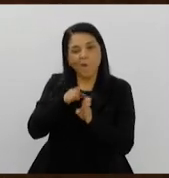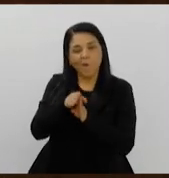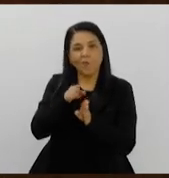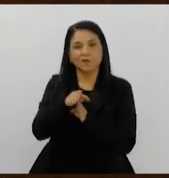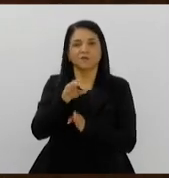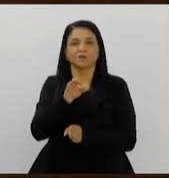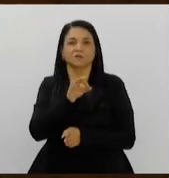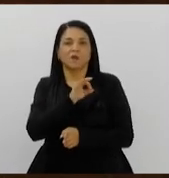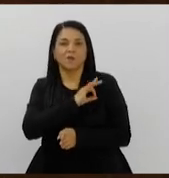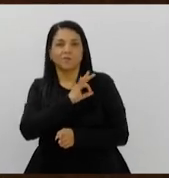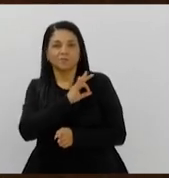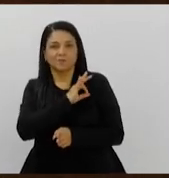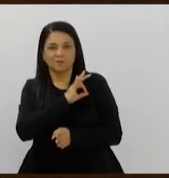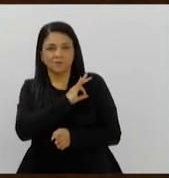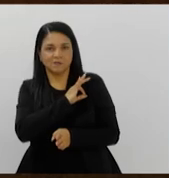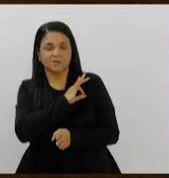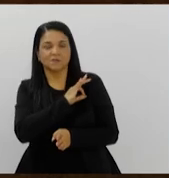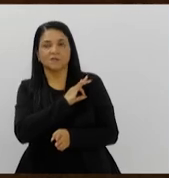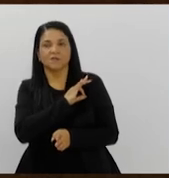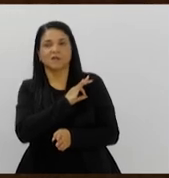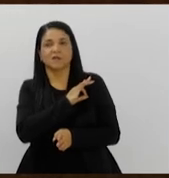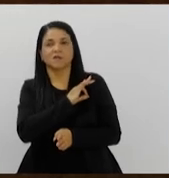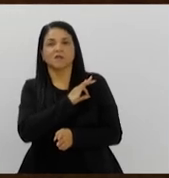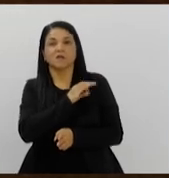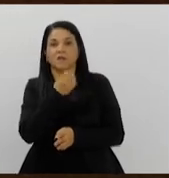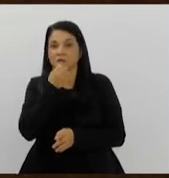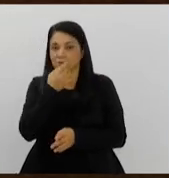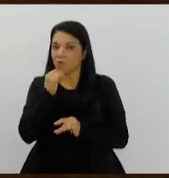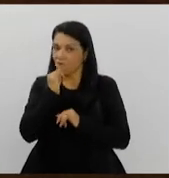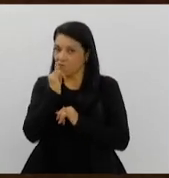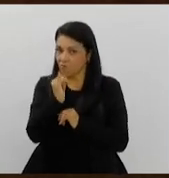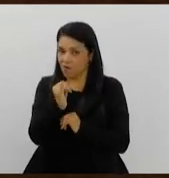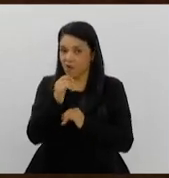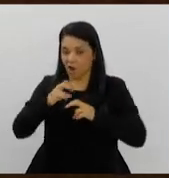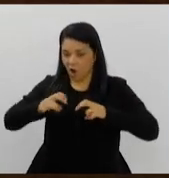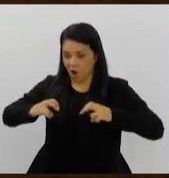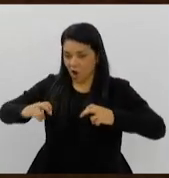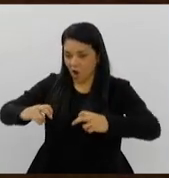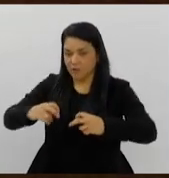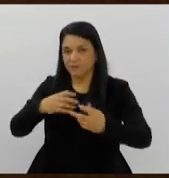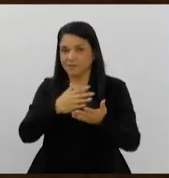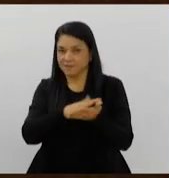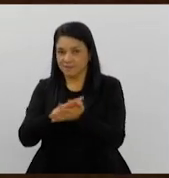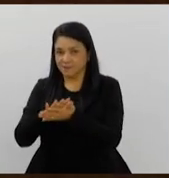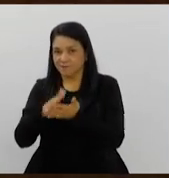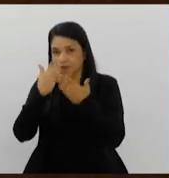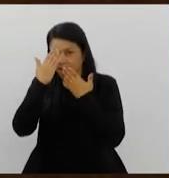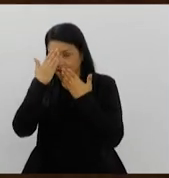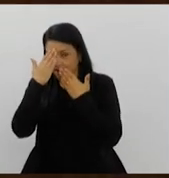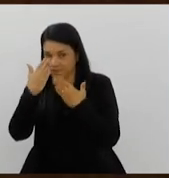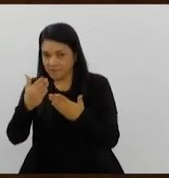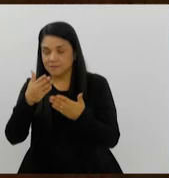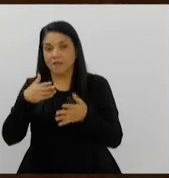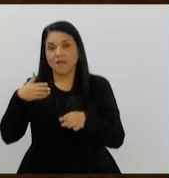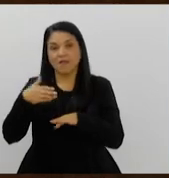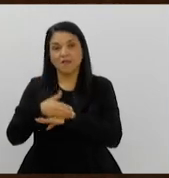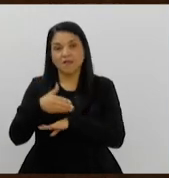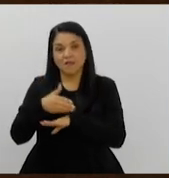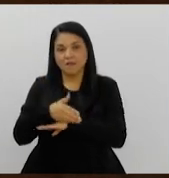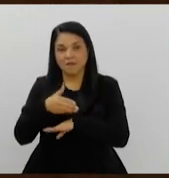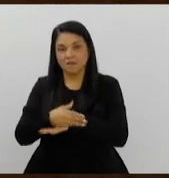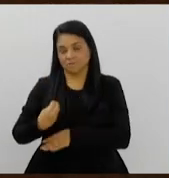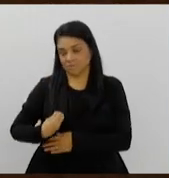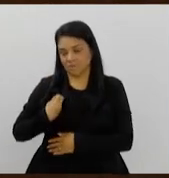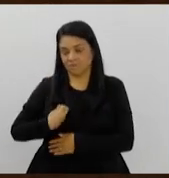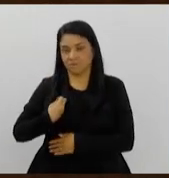Polícia Militar. E é, que bom que se diga, que as rodas de samba agradecem a presença da Polícia Militar.